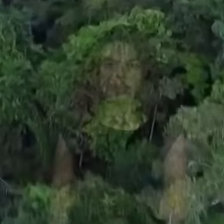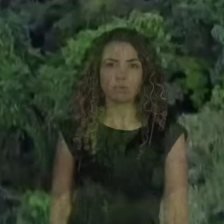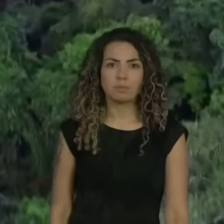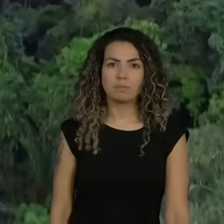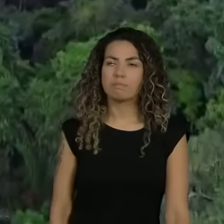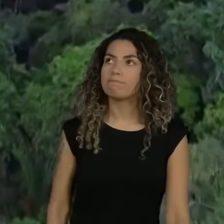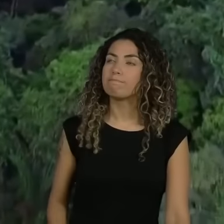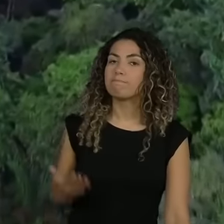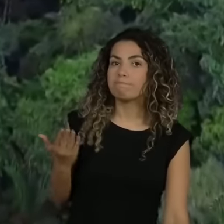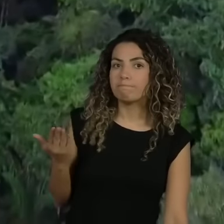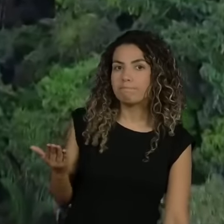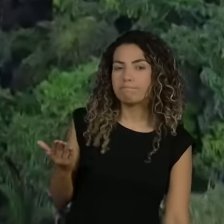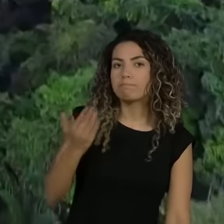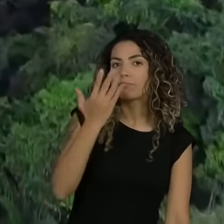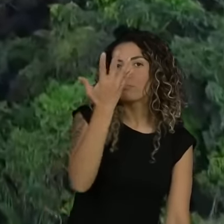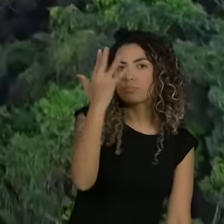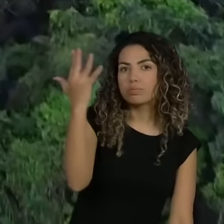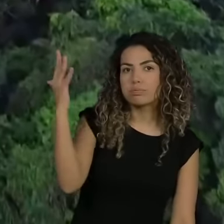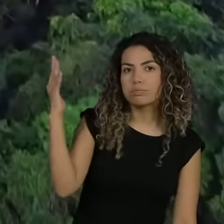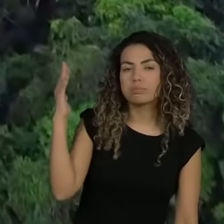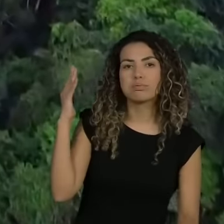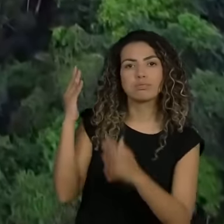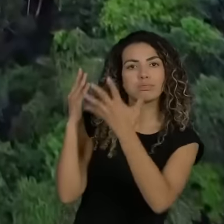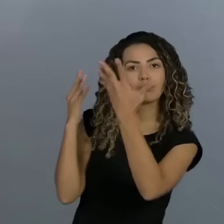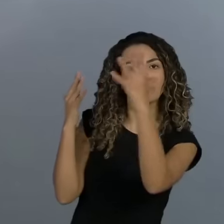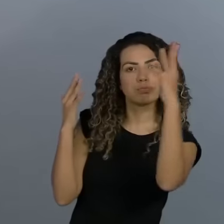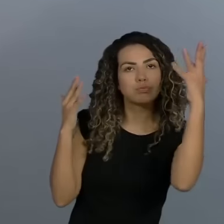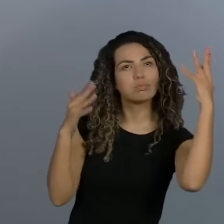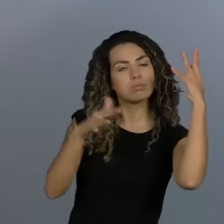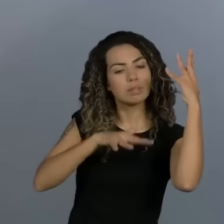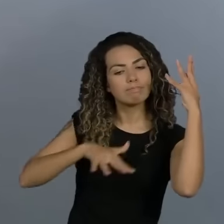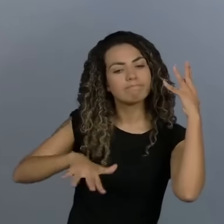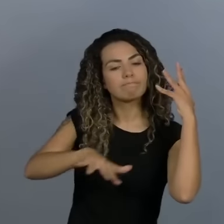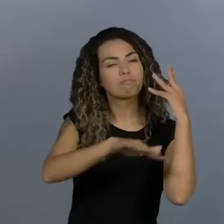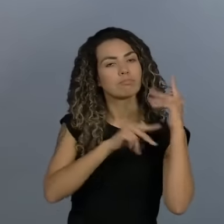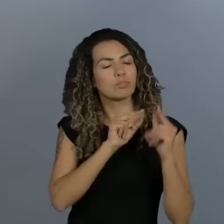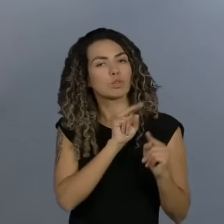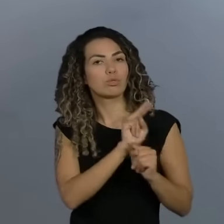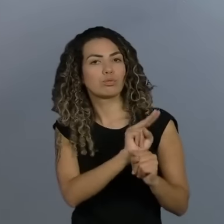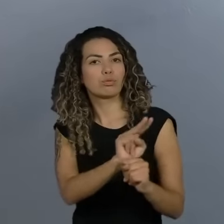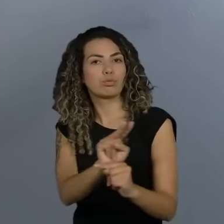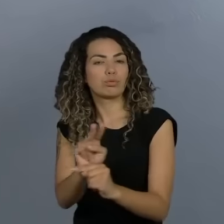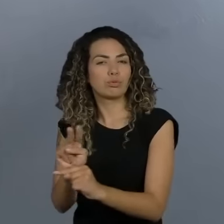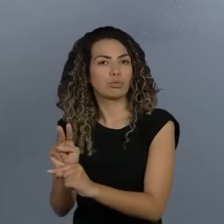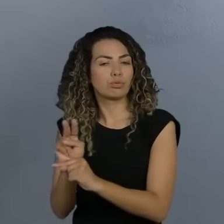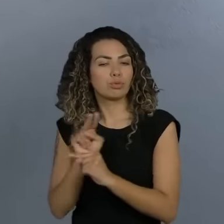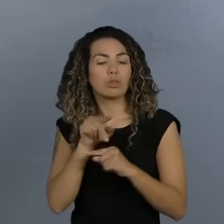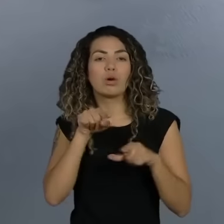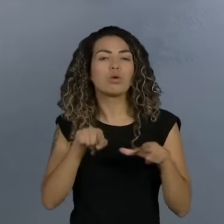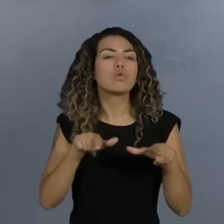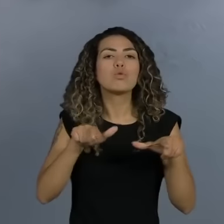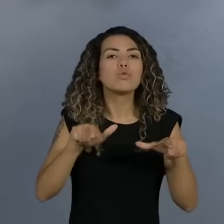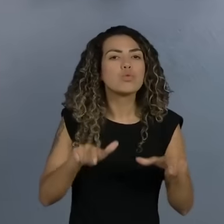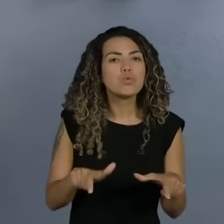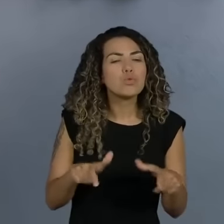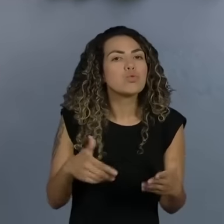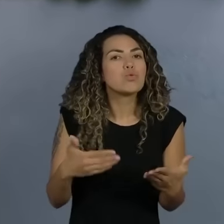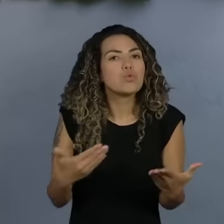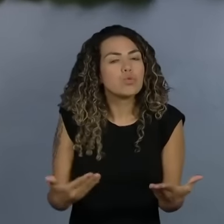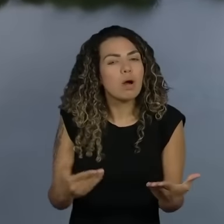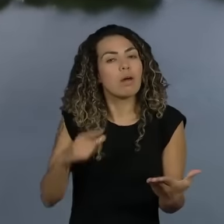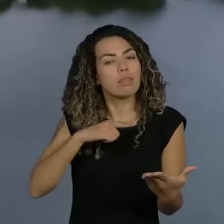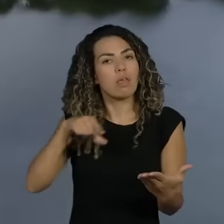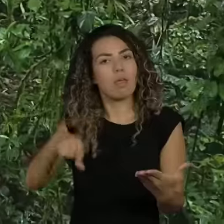Áreas conservadas da floresta amazônica, como parques e terras indígenas, situados entre os estados do